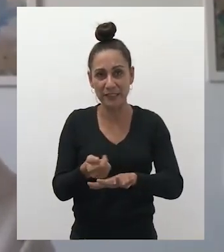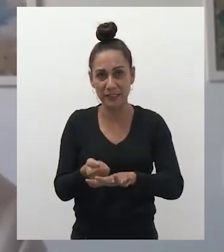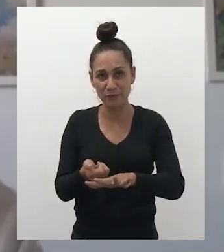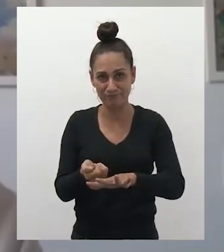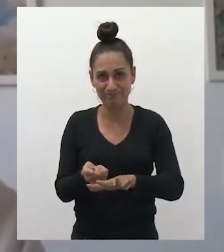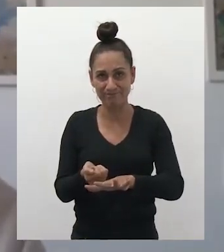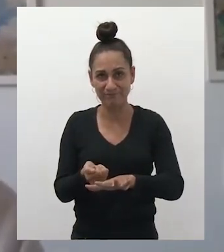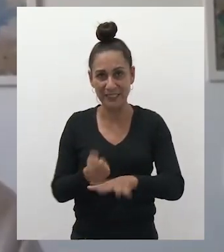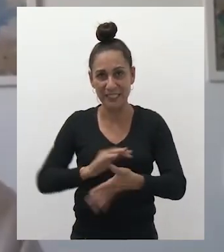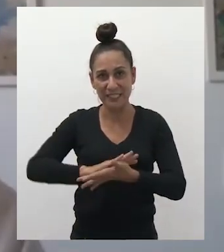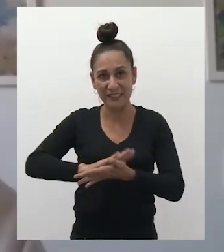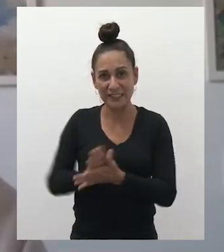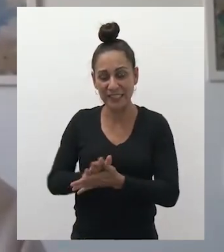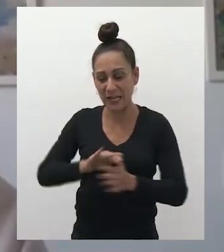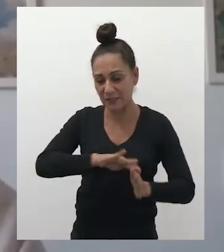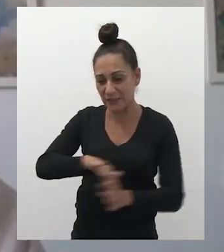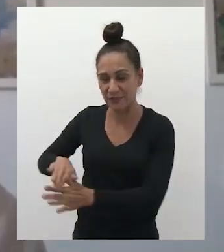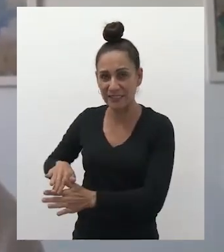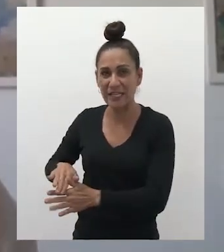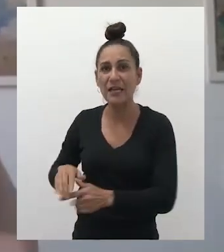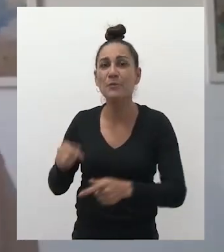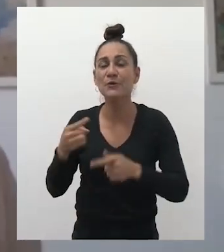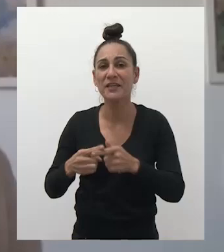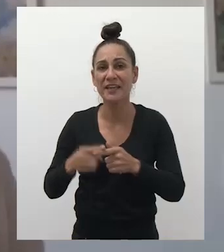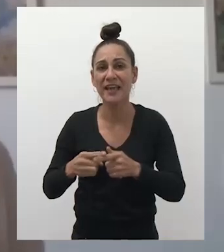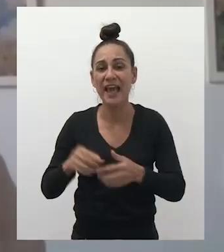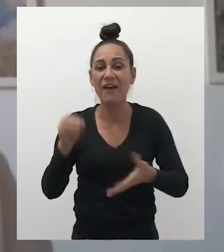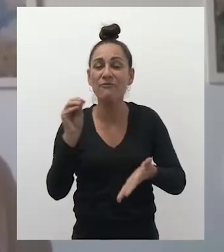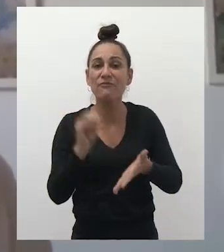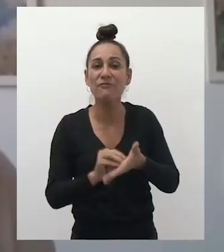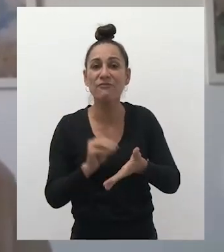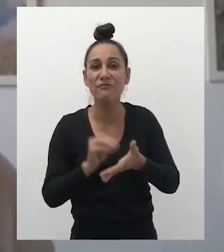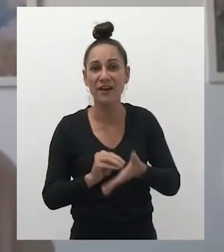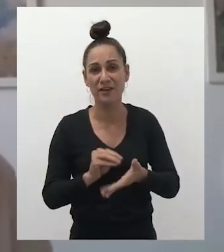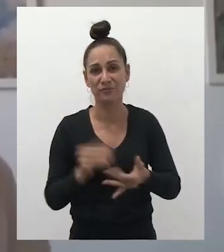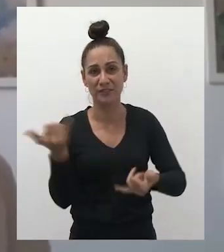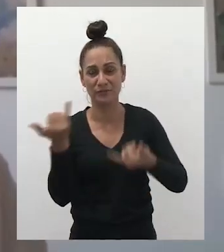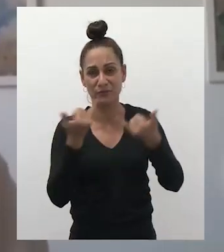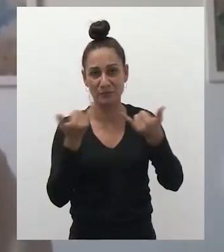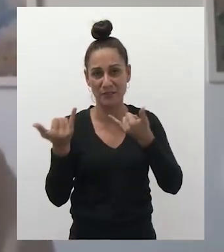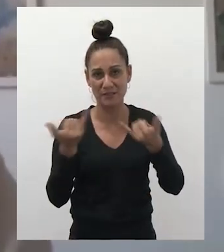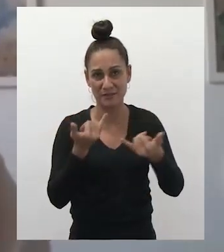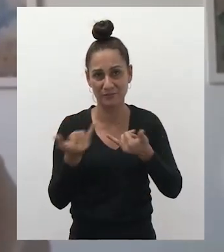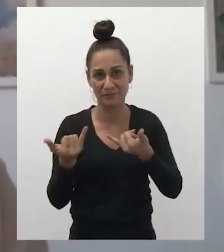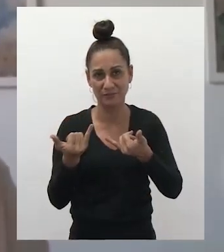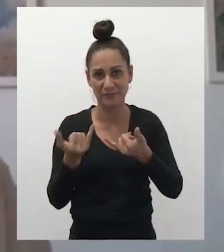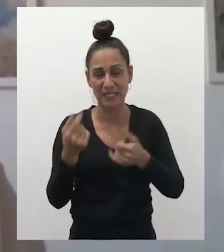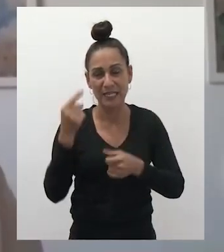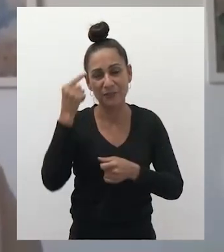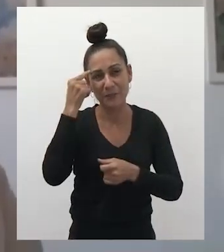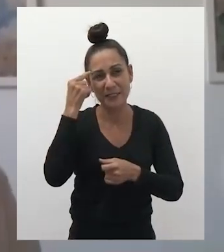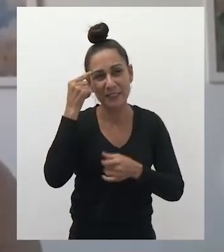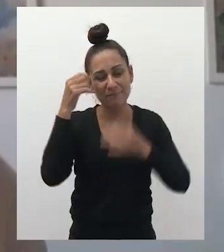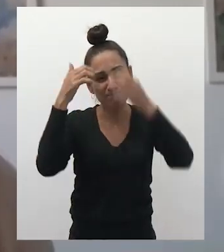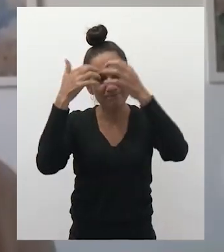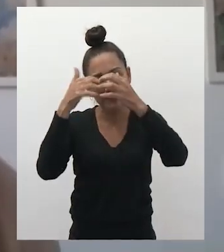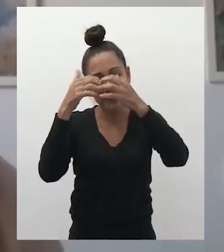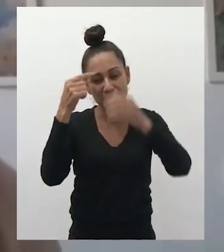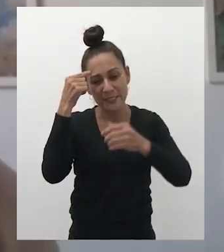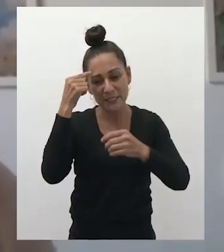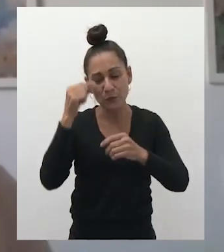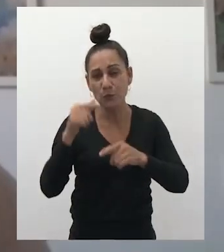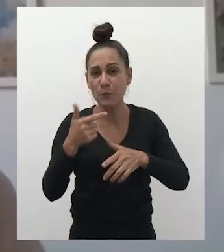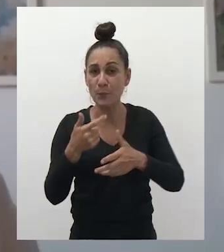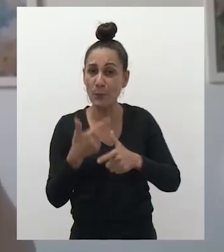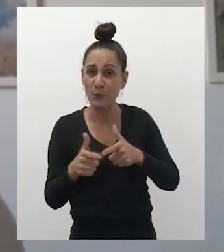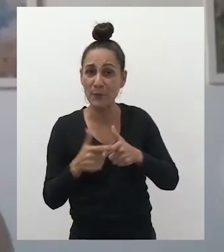forma, a disseminação das informações. O que me passa pela cabeça agora é assim, esse problema de fake news não é só no